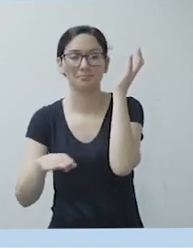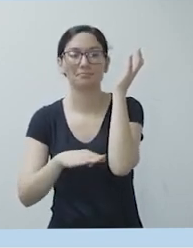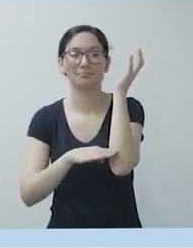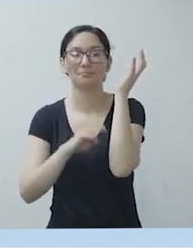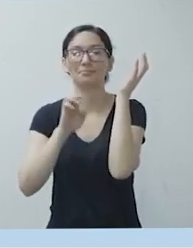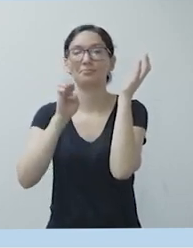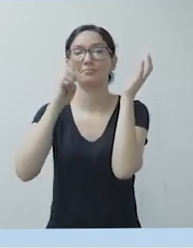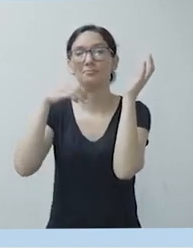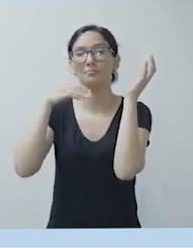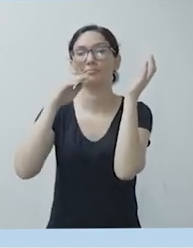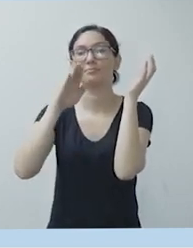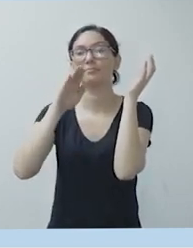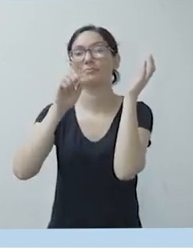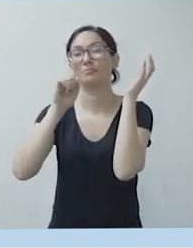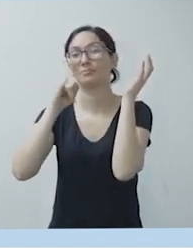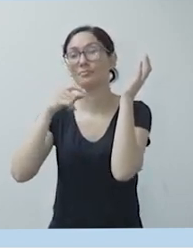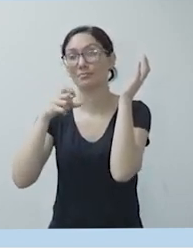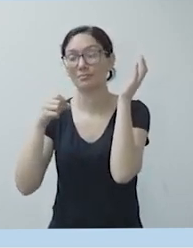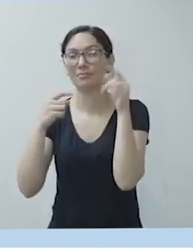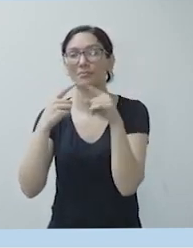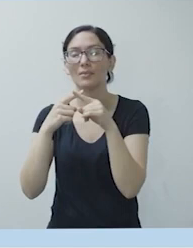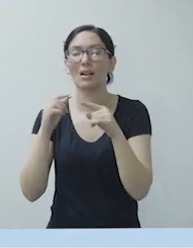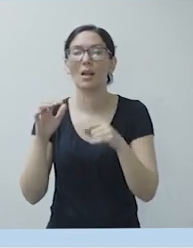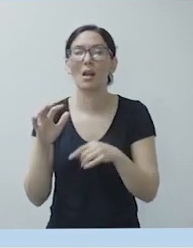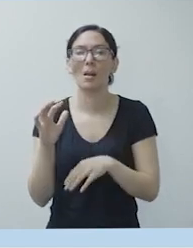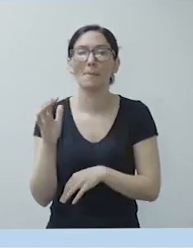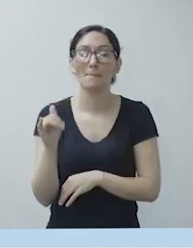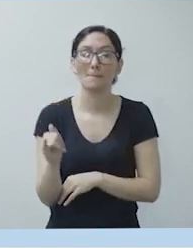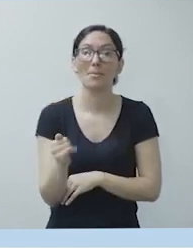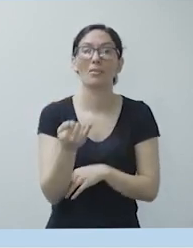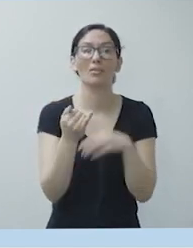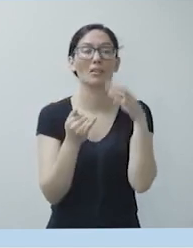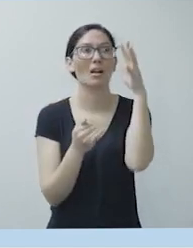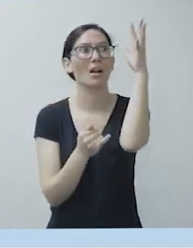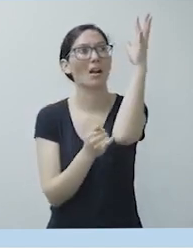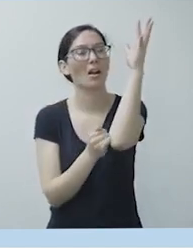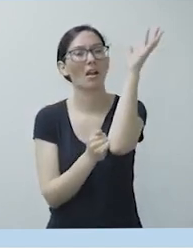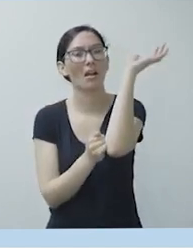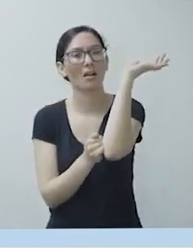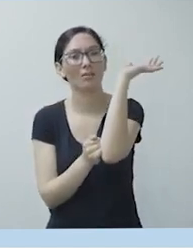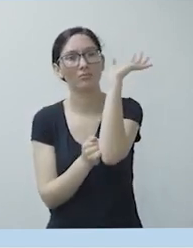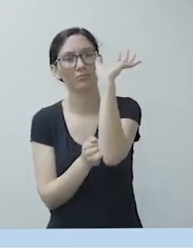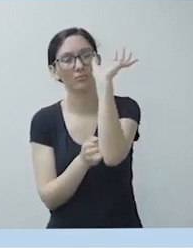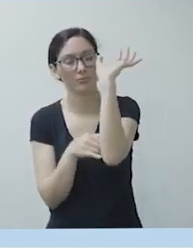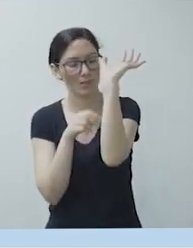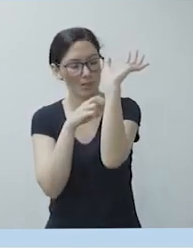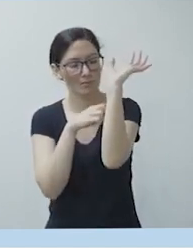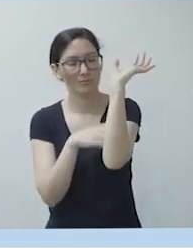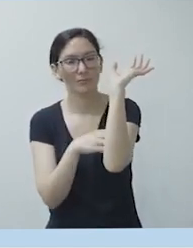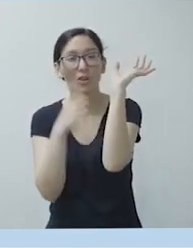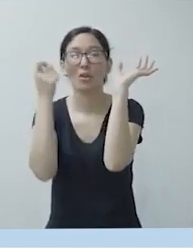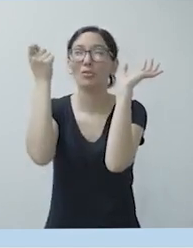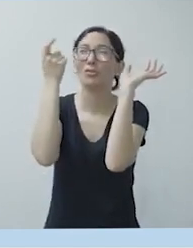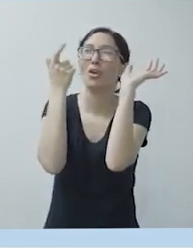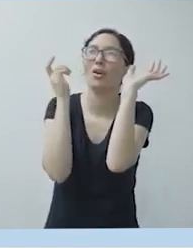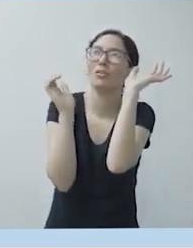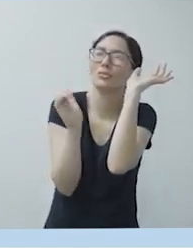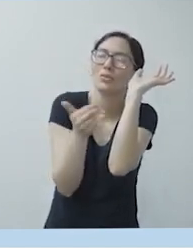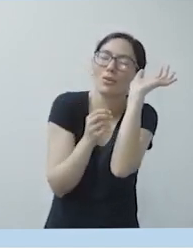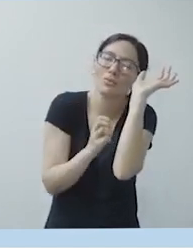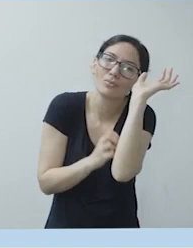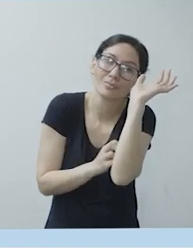embaixo da árvore, porque ele aproveitou a sombra da árvore para ficar ali embaixo